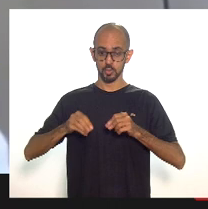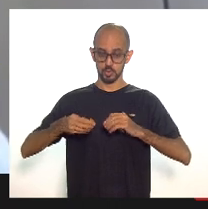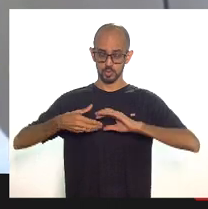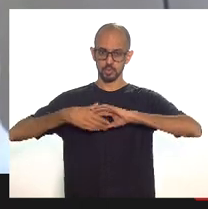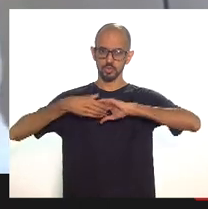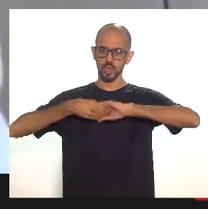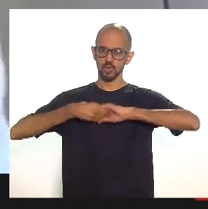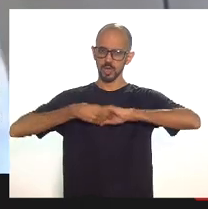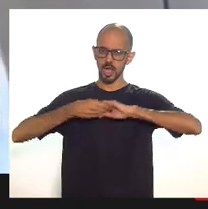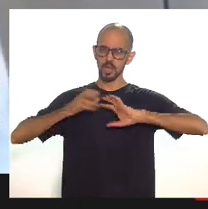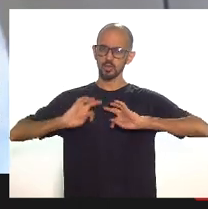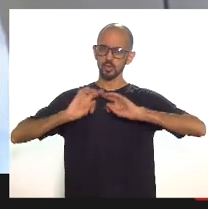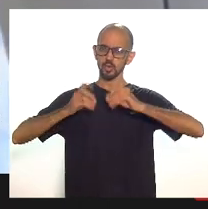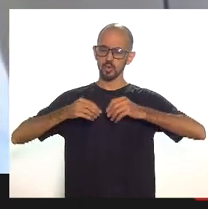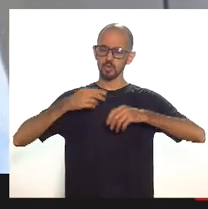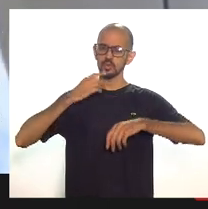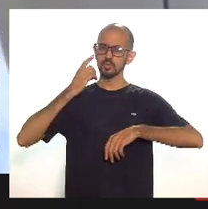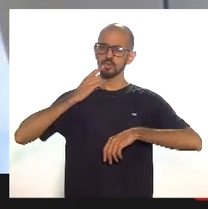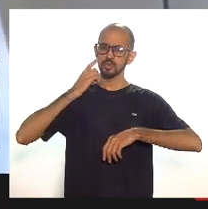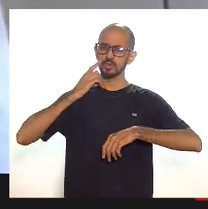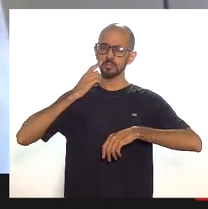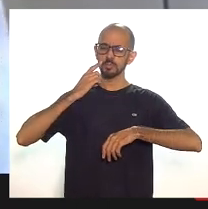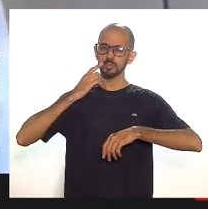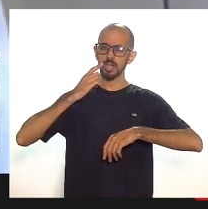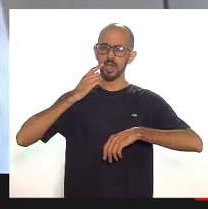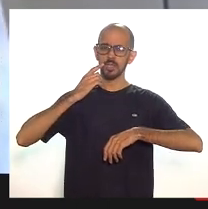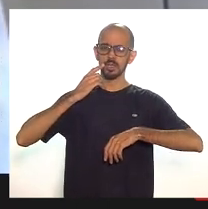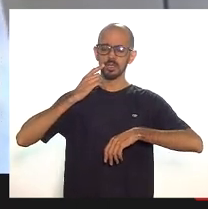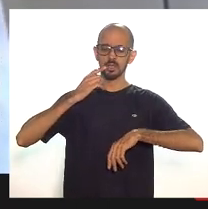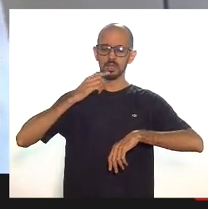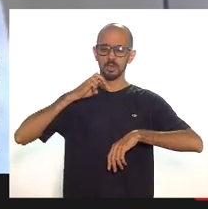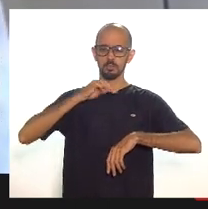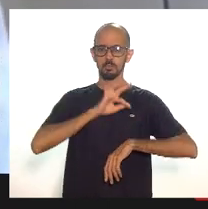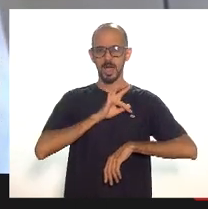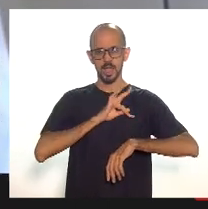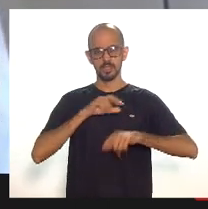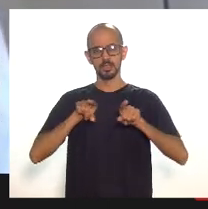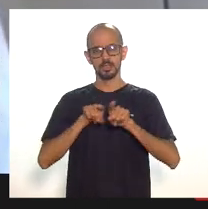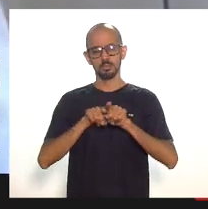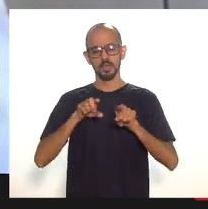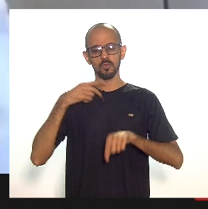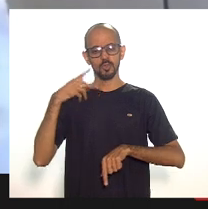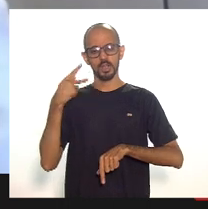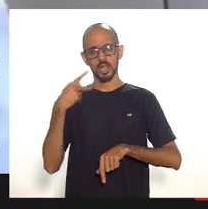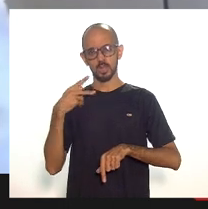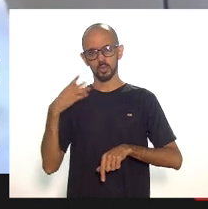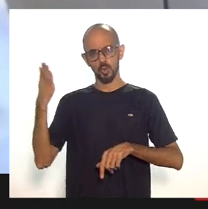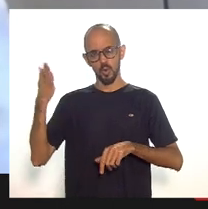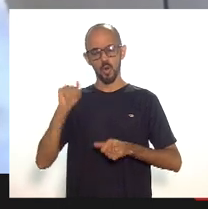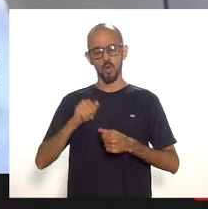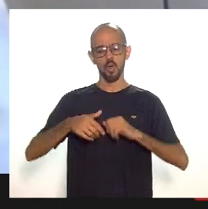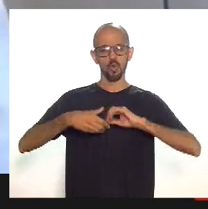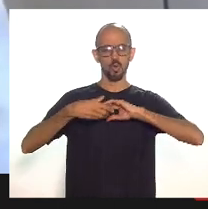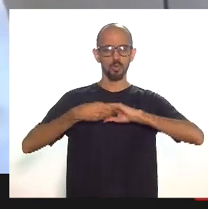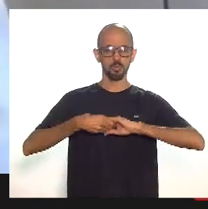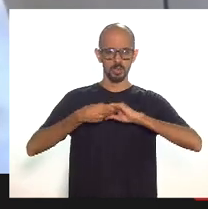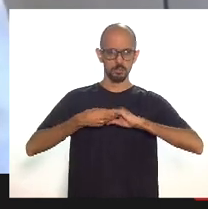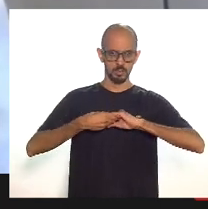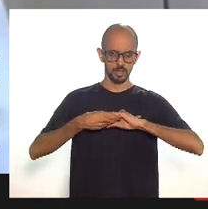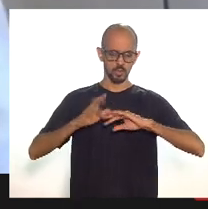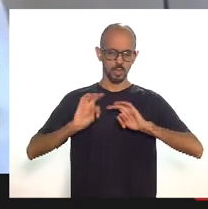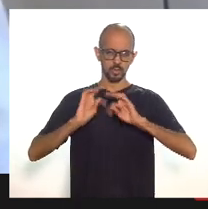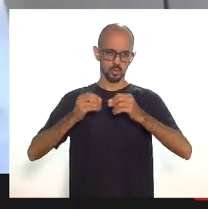Boa tarde, vereador Paulo Pinheiro e deputada Marta Rocha, em quem eu cumprimento o conjunto